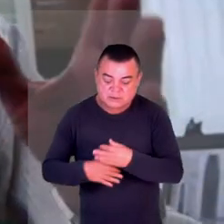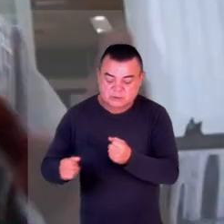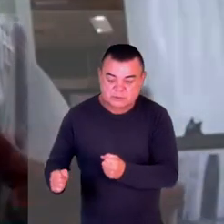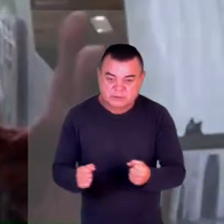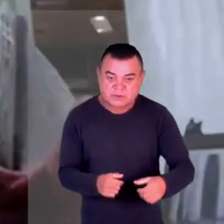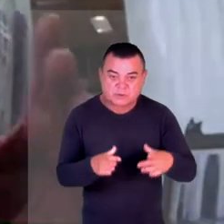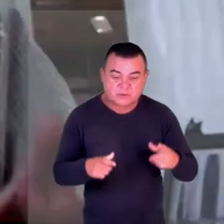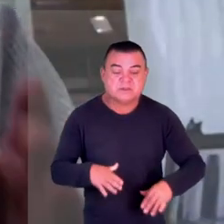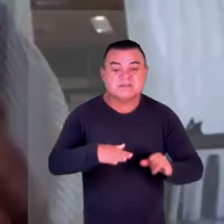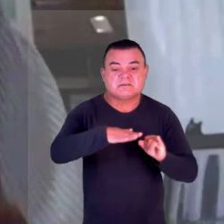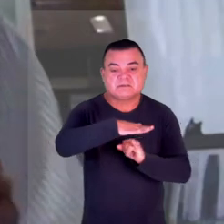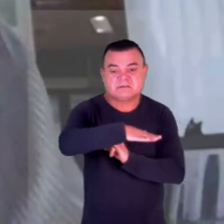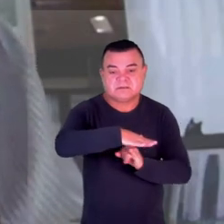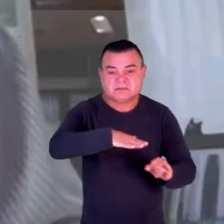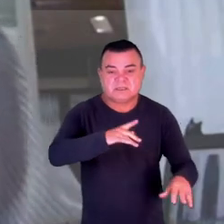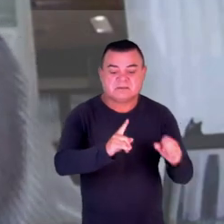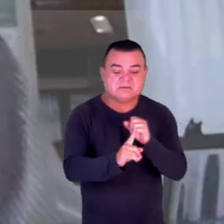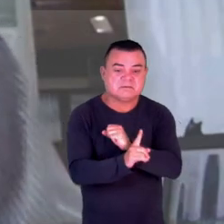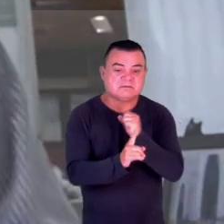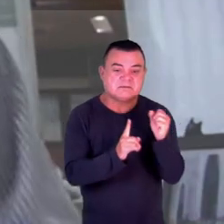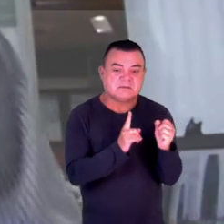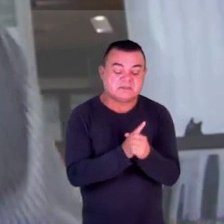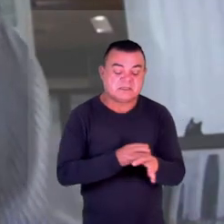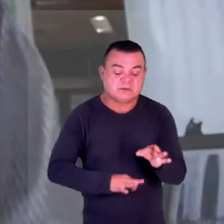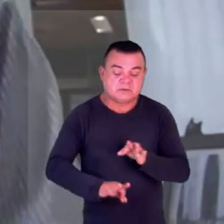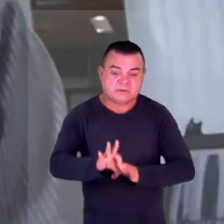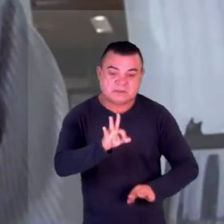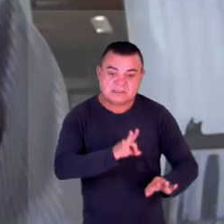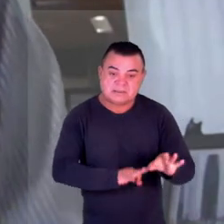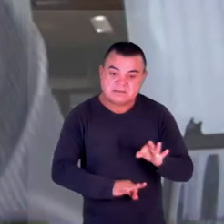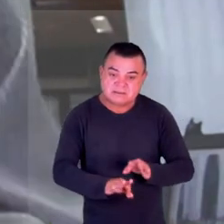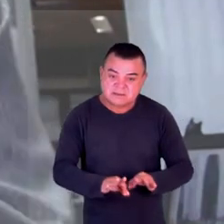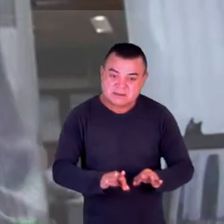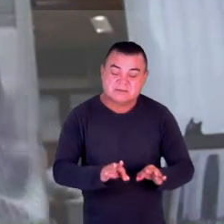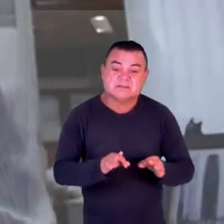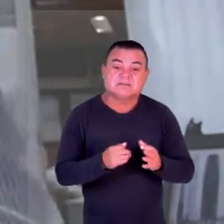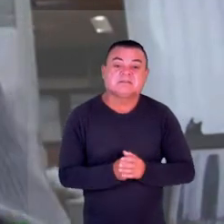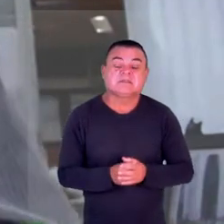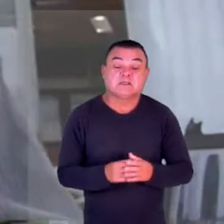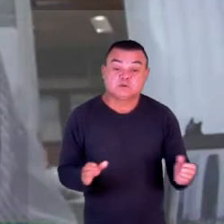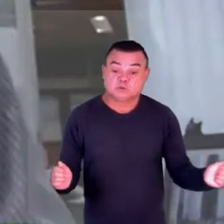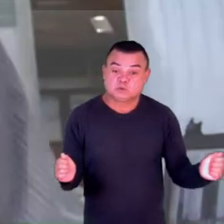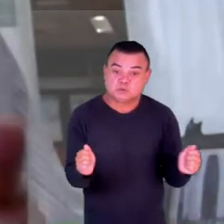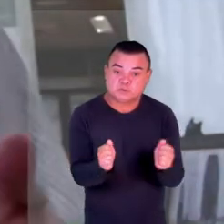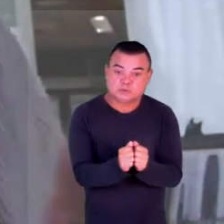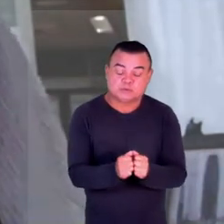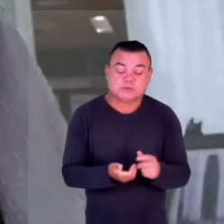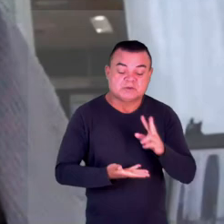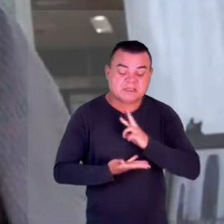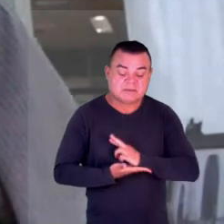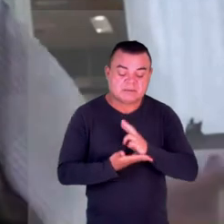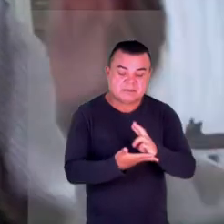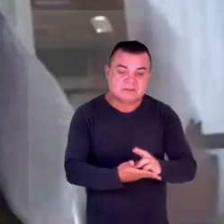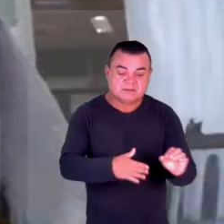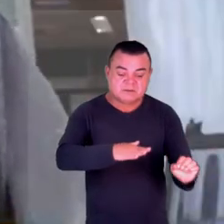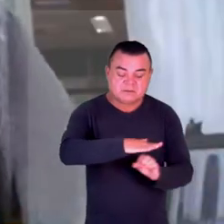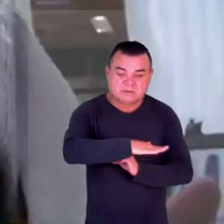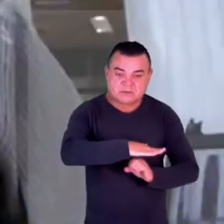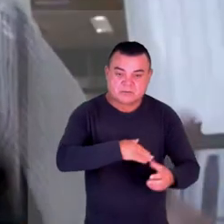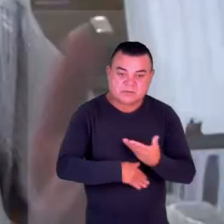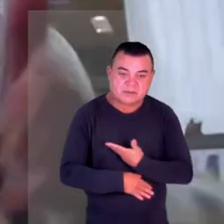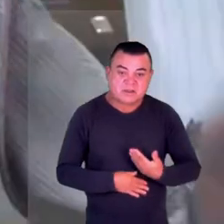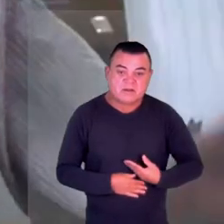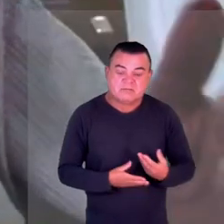as entidades da sociedade civil organizada né Eh em conjunto com os representantes dos órgãos públicos vão